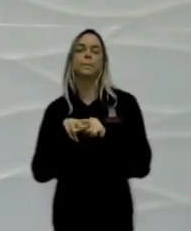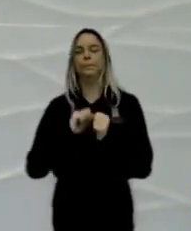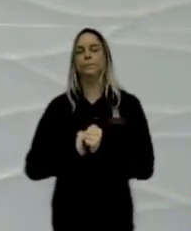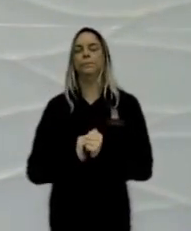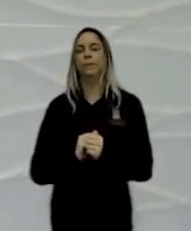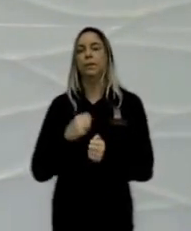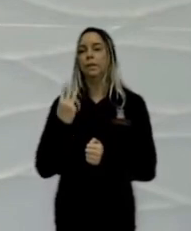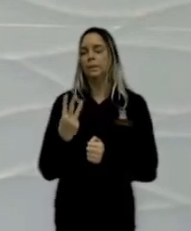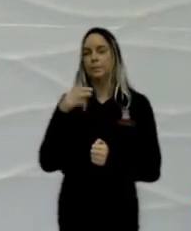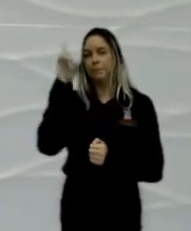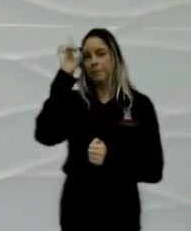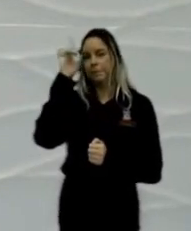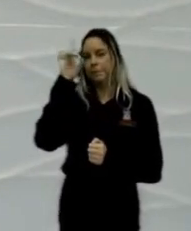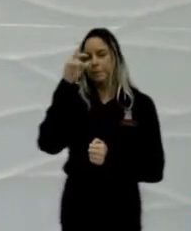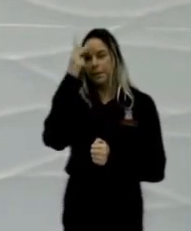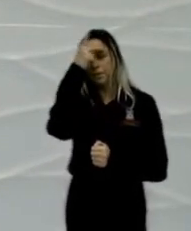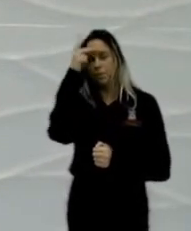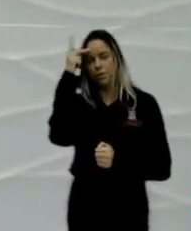trazendo gente para o hospital.